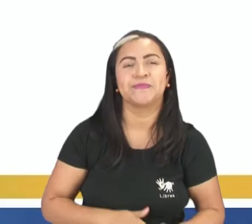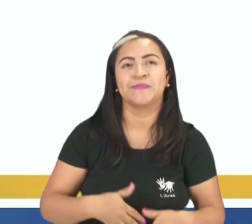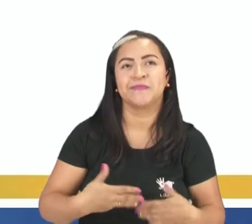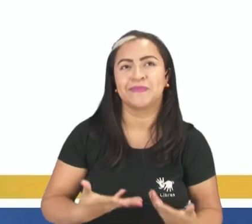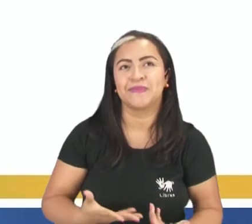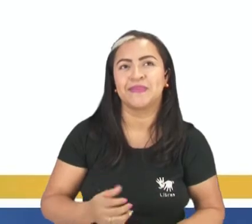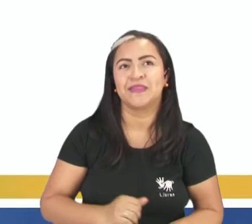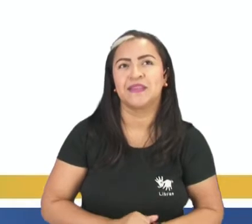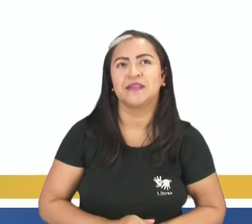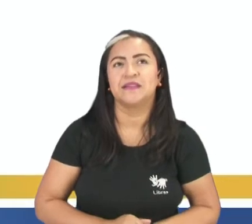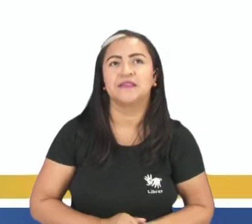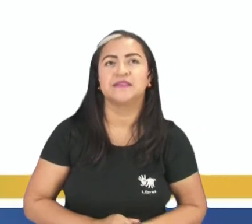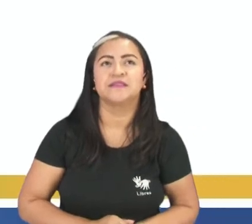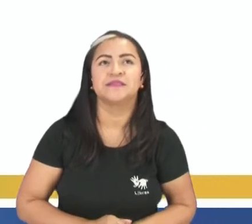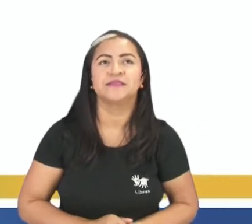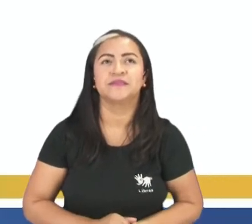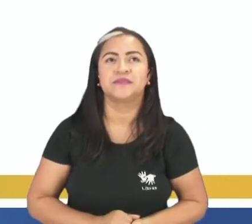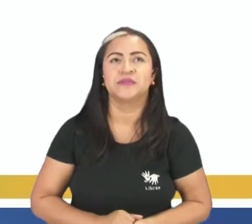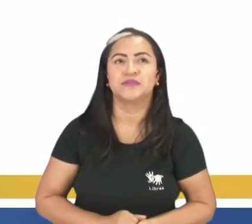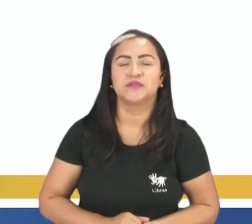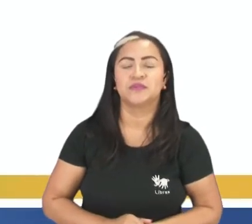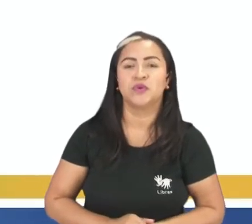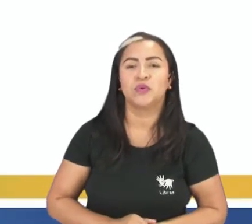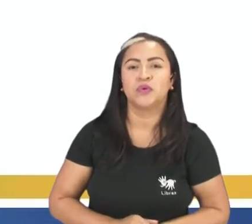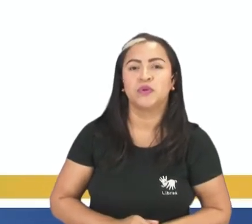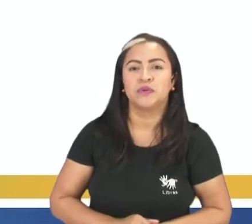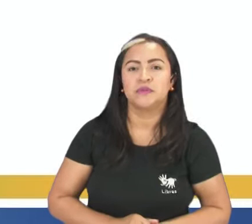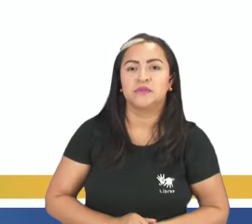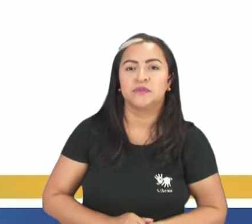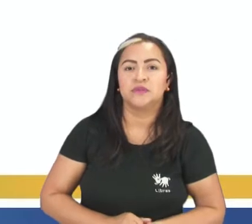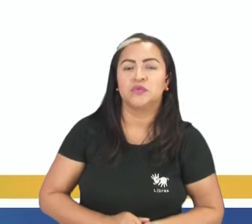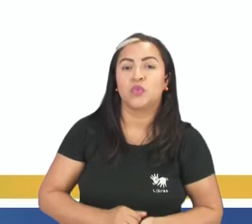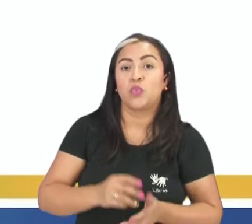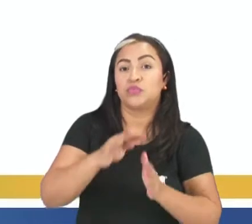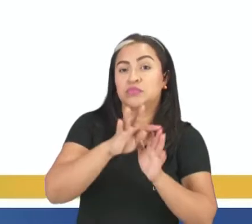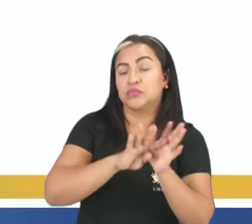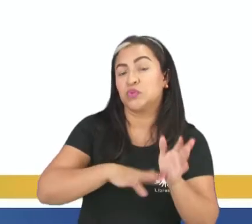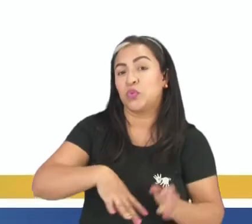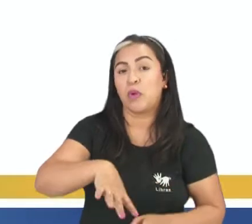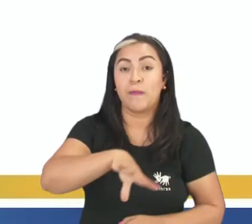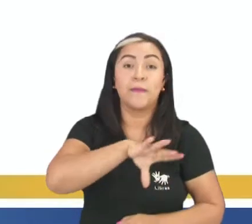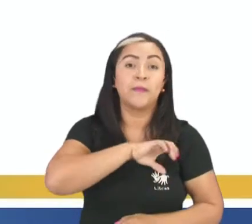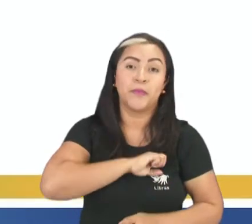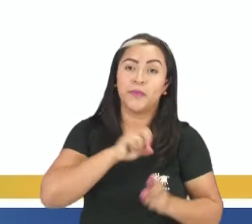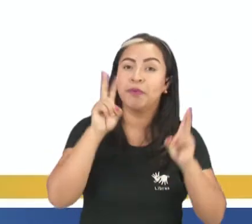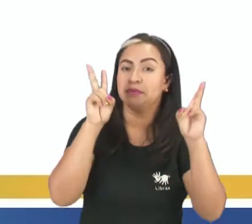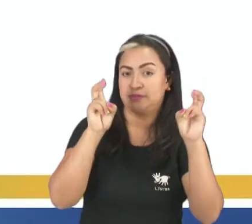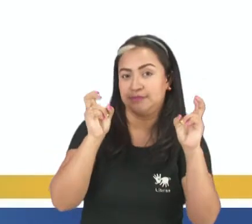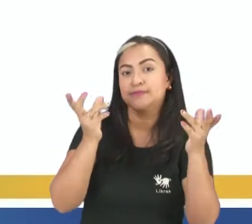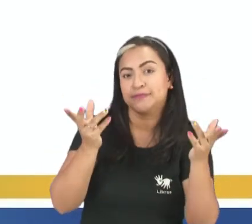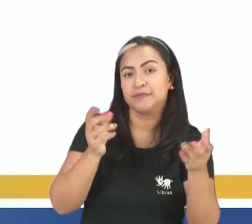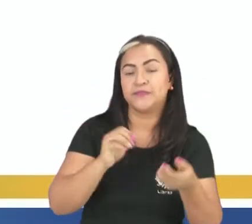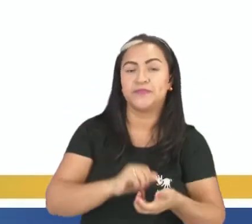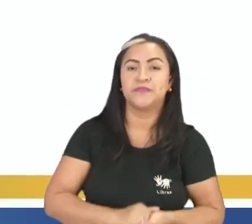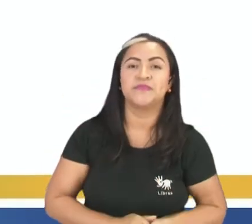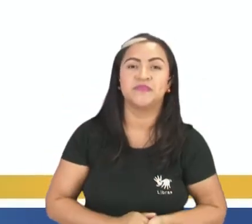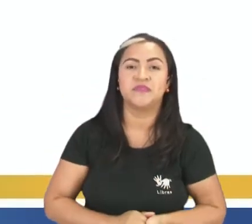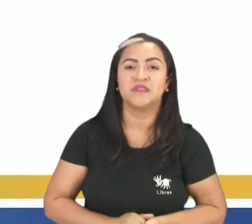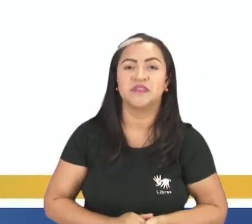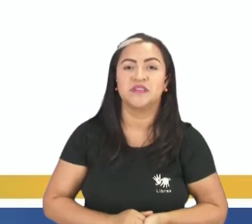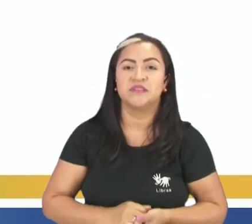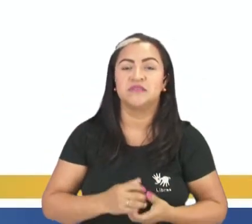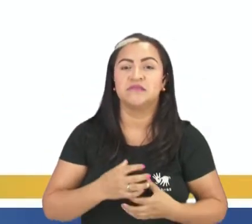Então, as obras classicistas também vão tratar ali do amor, do desconcerto